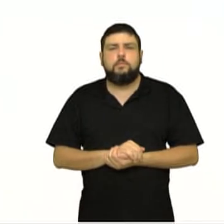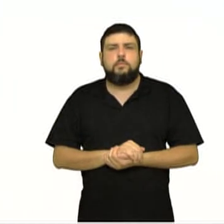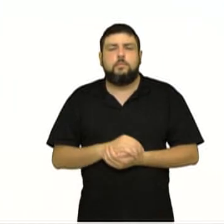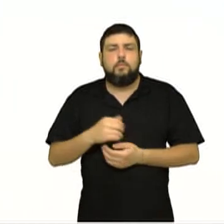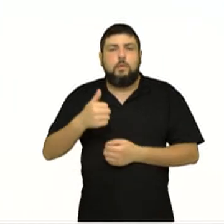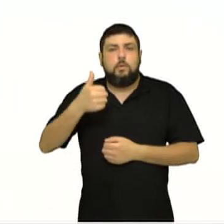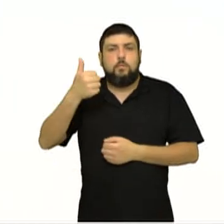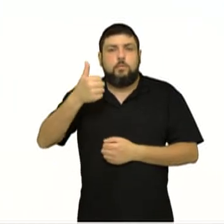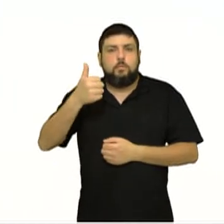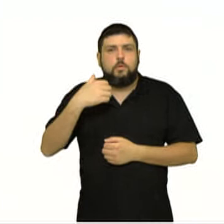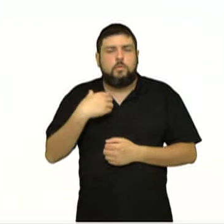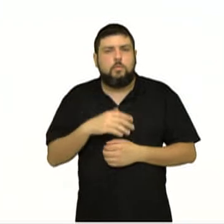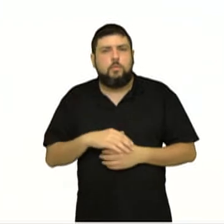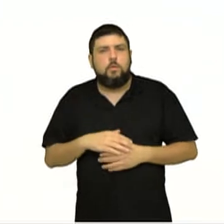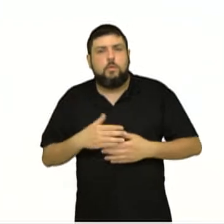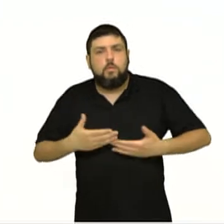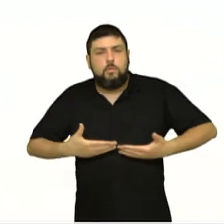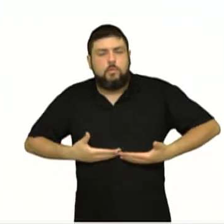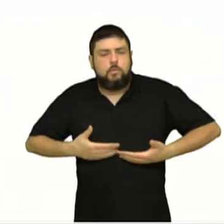cintura para cima,